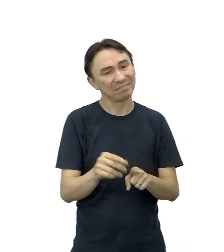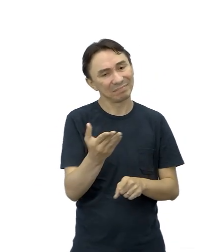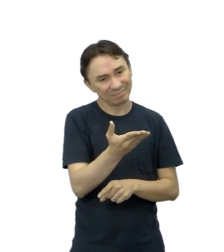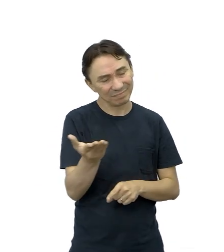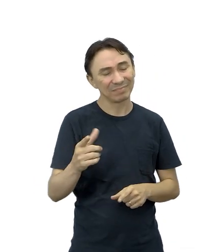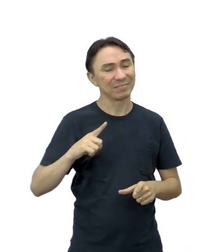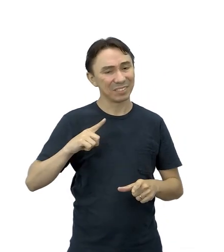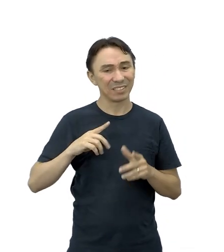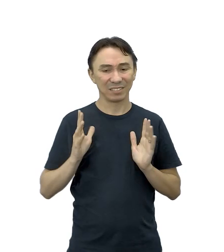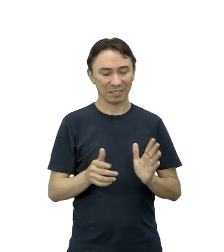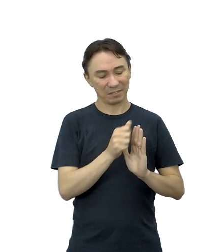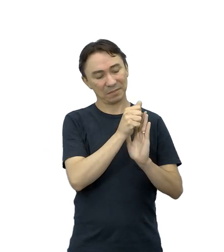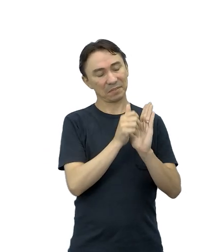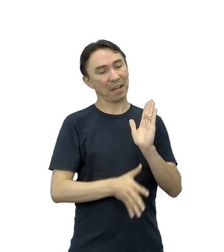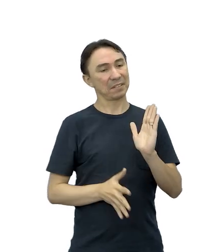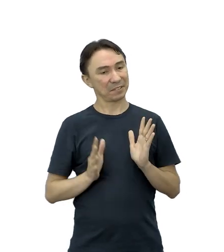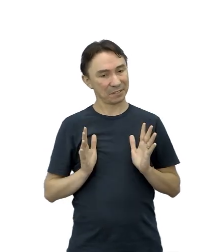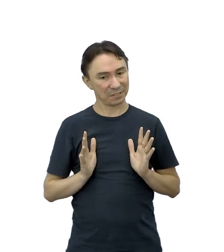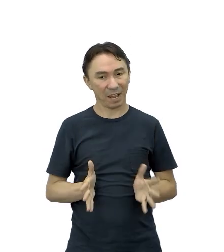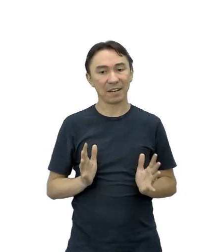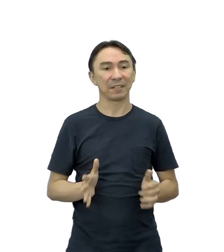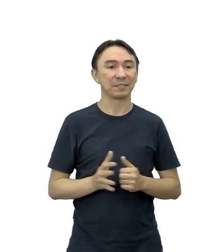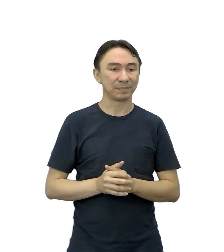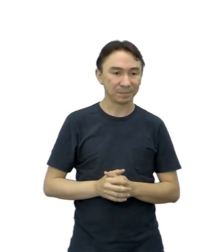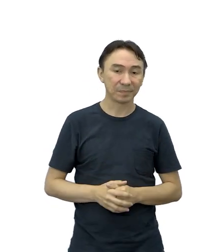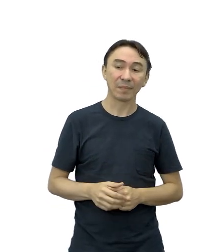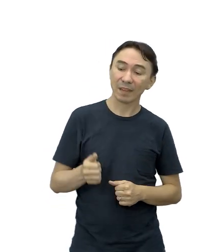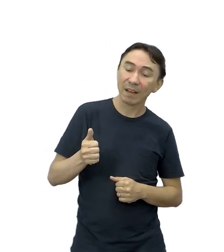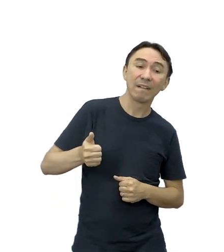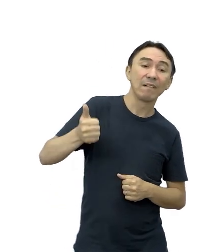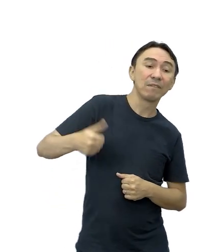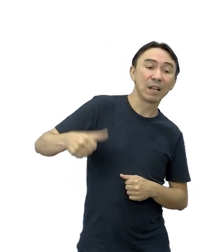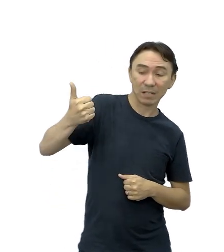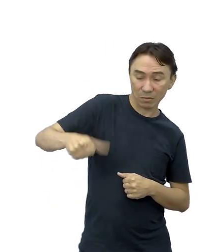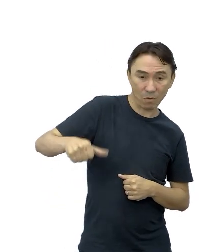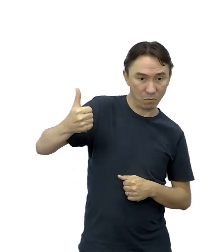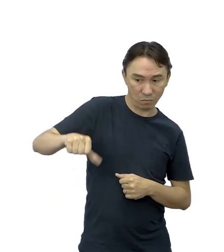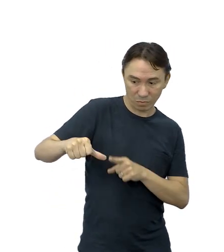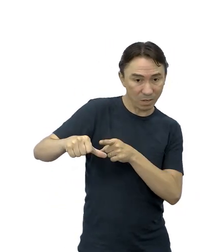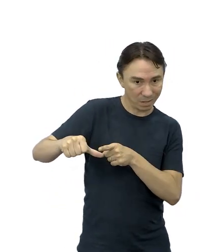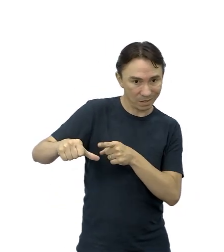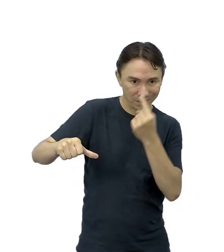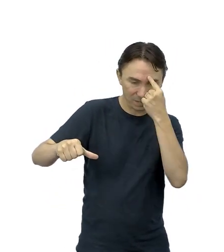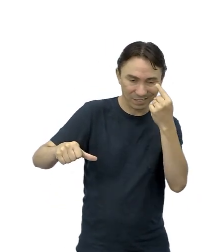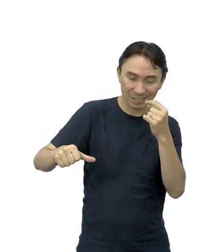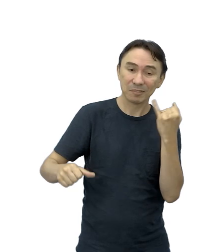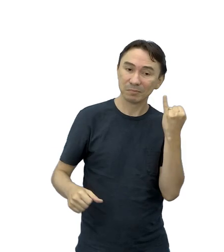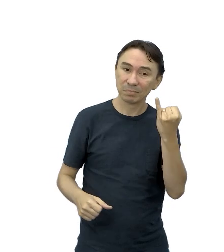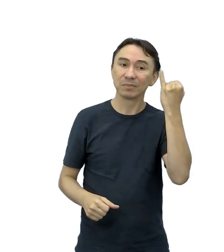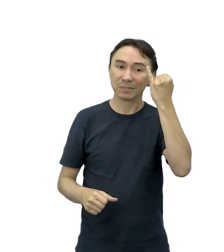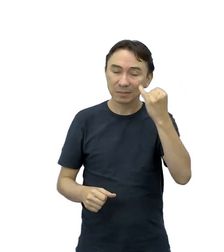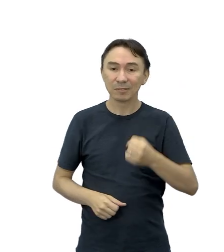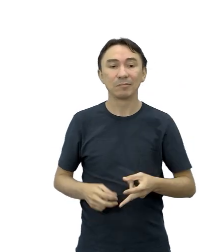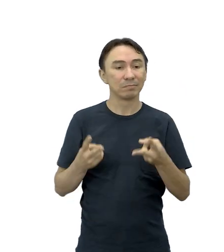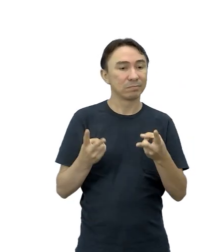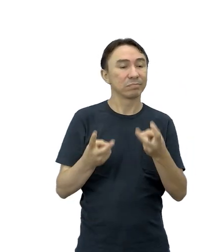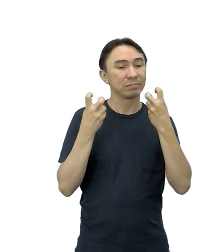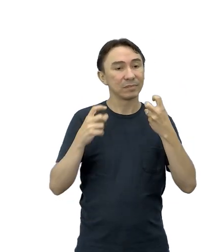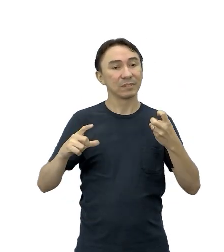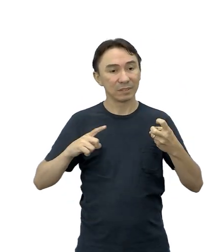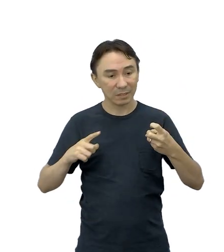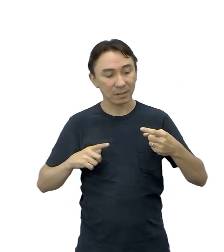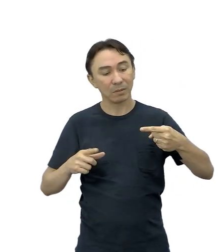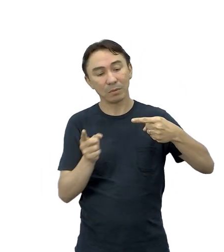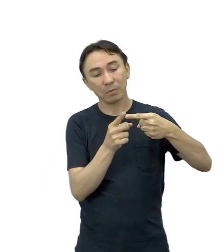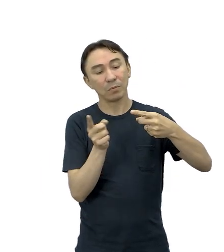das atividades. Como nós estamos falando em avaliação, é muito importante a gente perceber, basicamente, essas 3